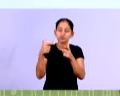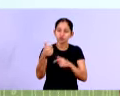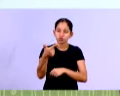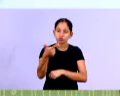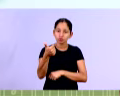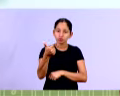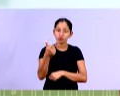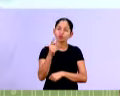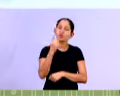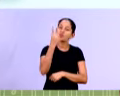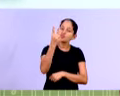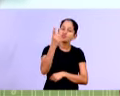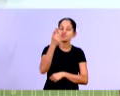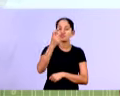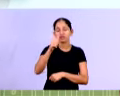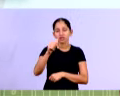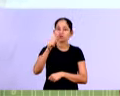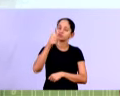Isso vai dar